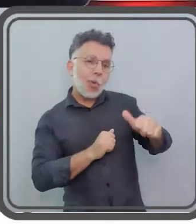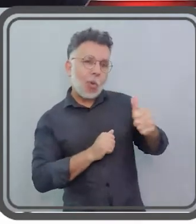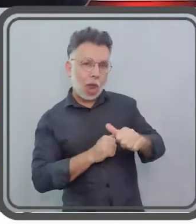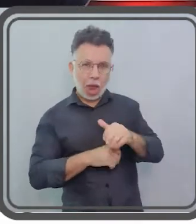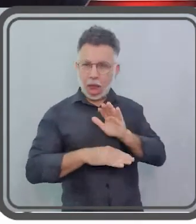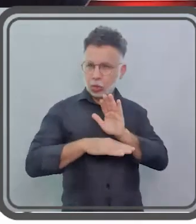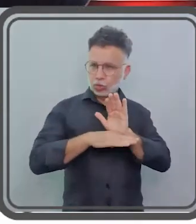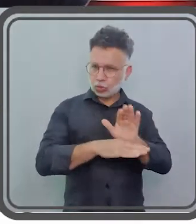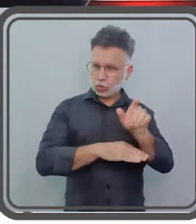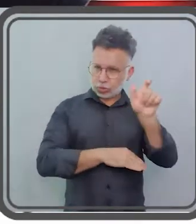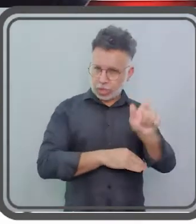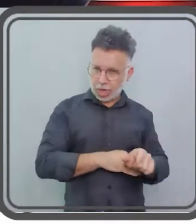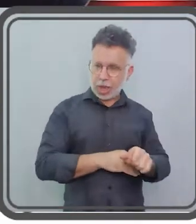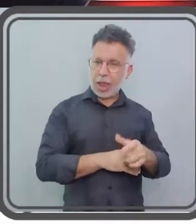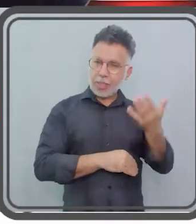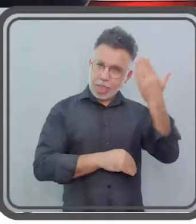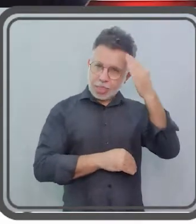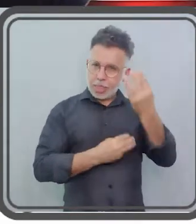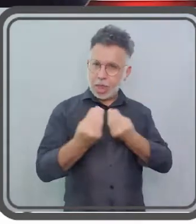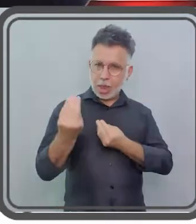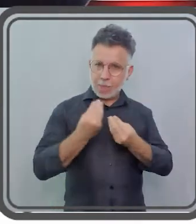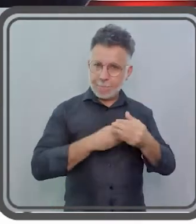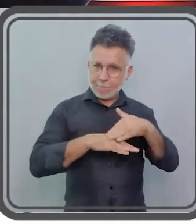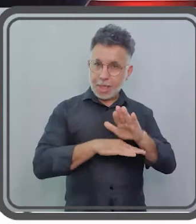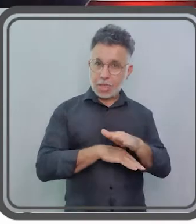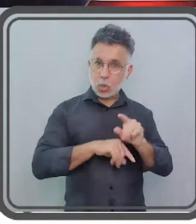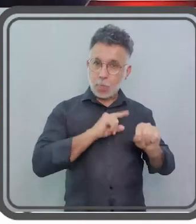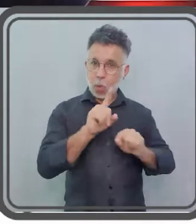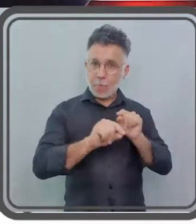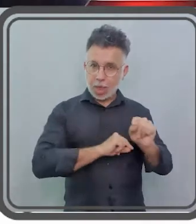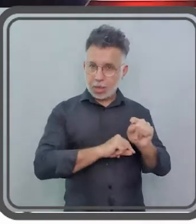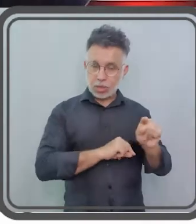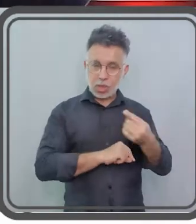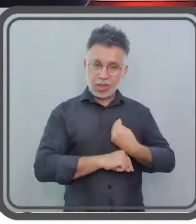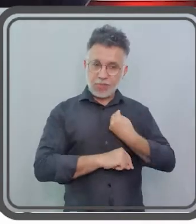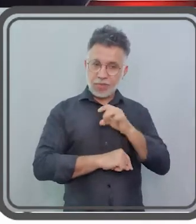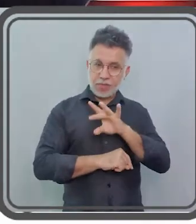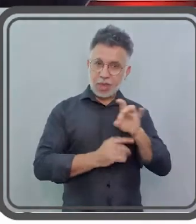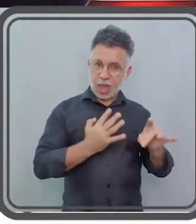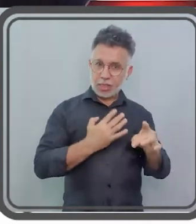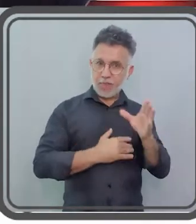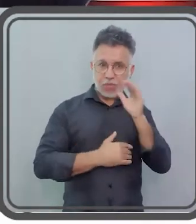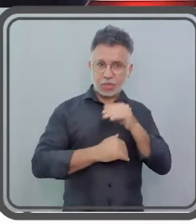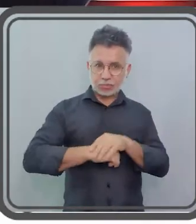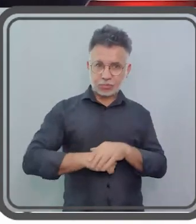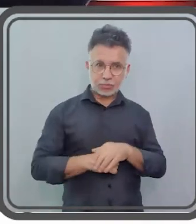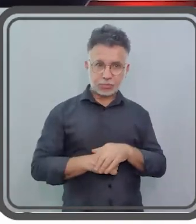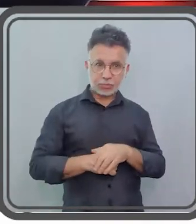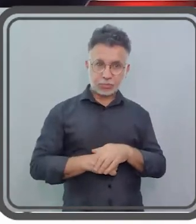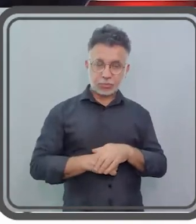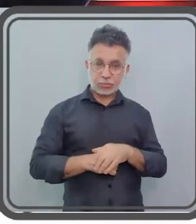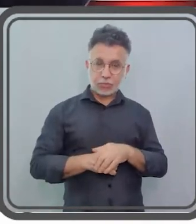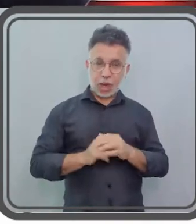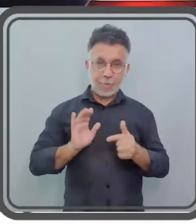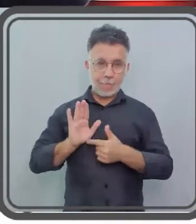ajuda eles também a entenderem um pouco mais o momento que vive cada um dos funcionários e endereçar isso, talvez, com cursos,